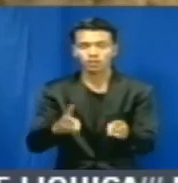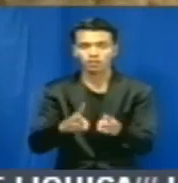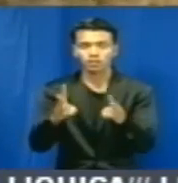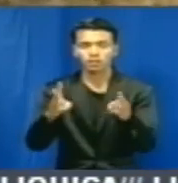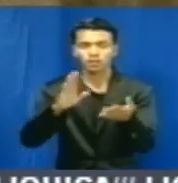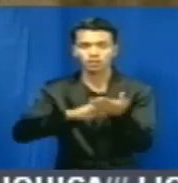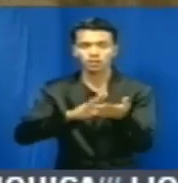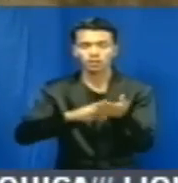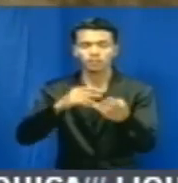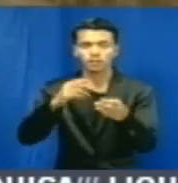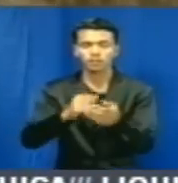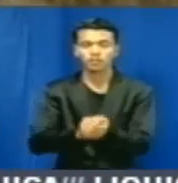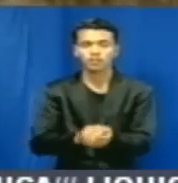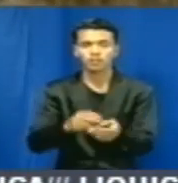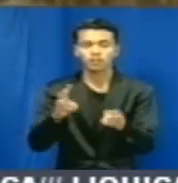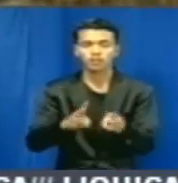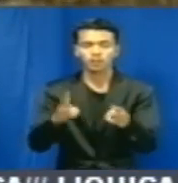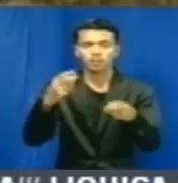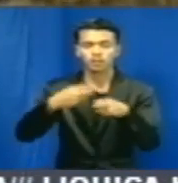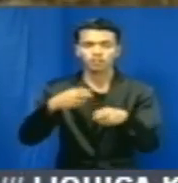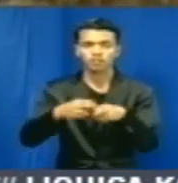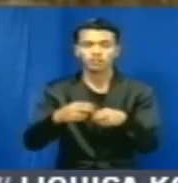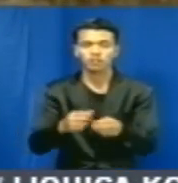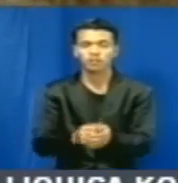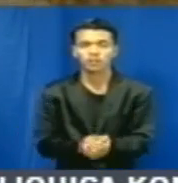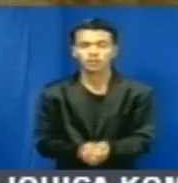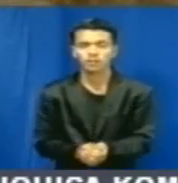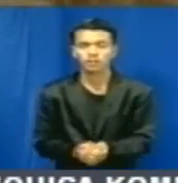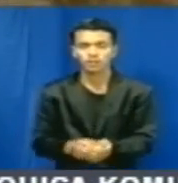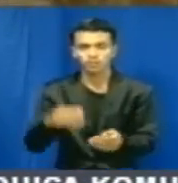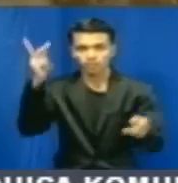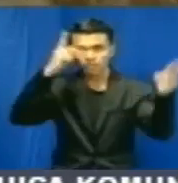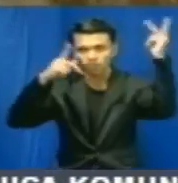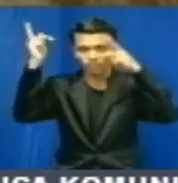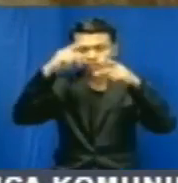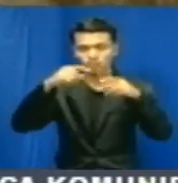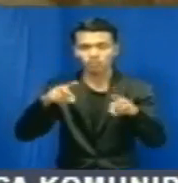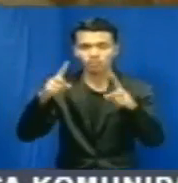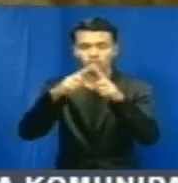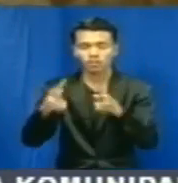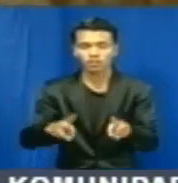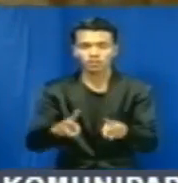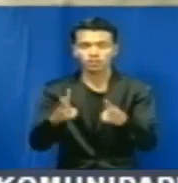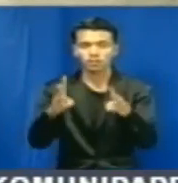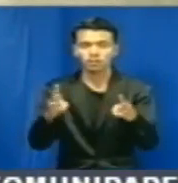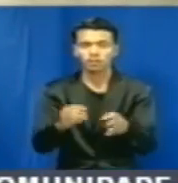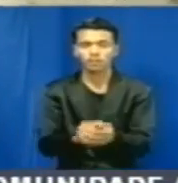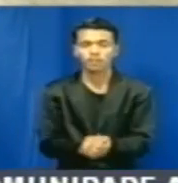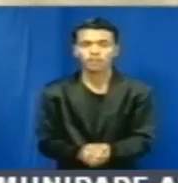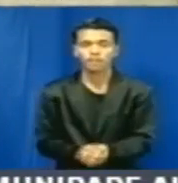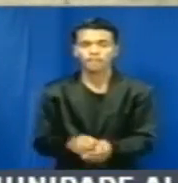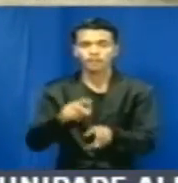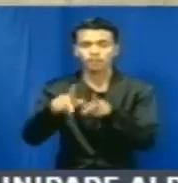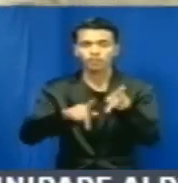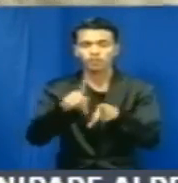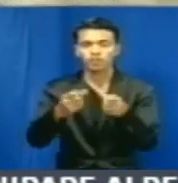ras. Estrada, ami le percusam estrada. Estrada, atu kama ispola, e na moza agora. Enquanto,